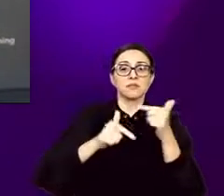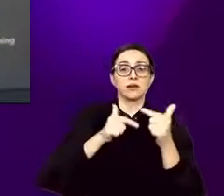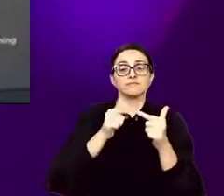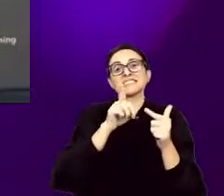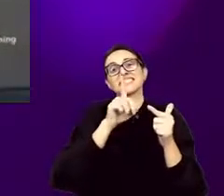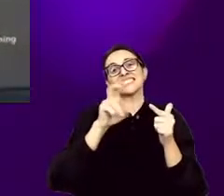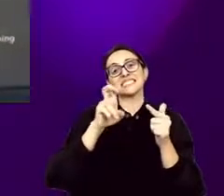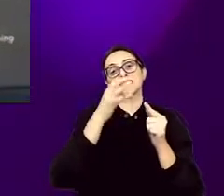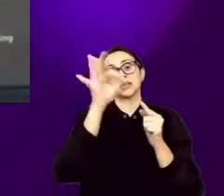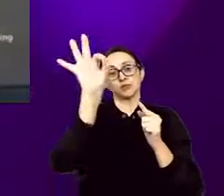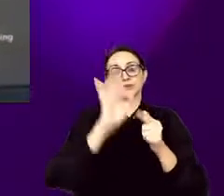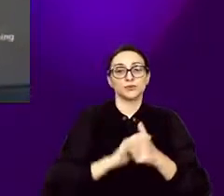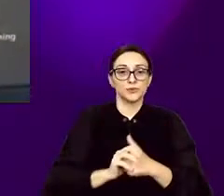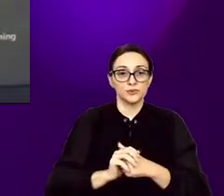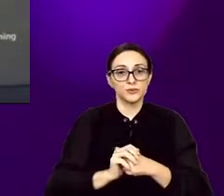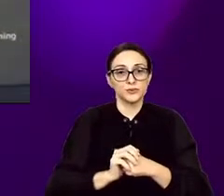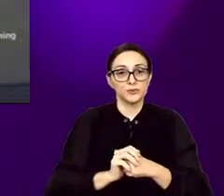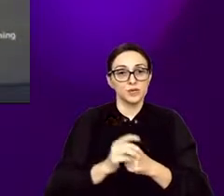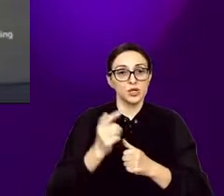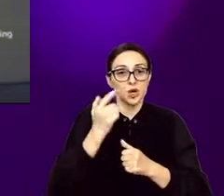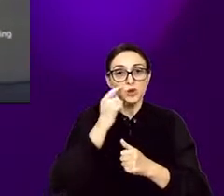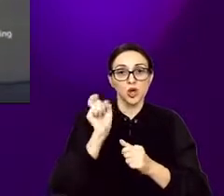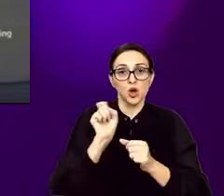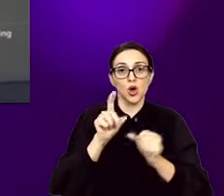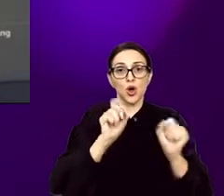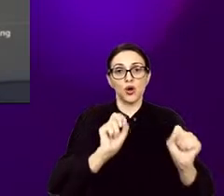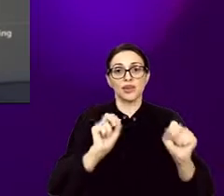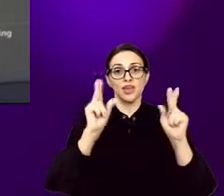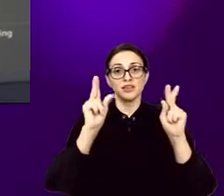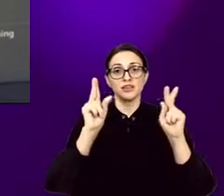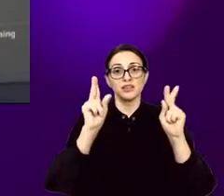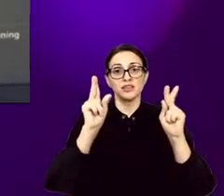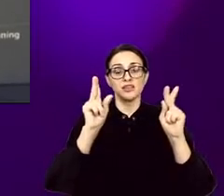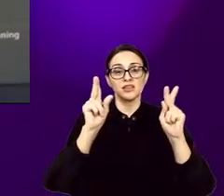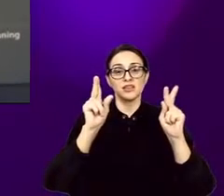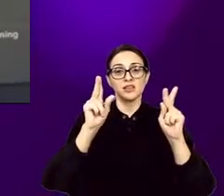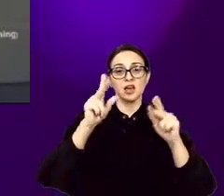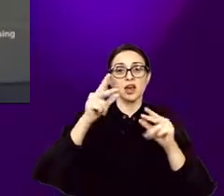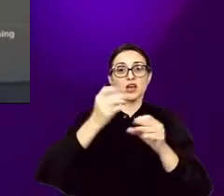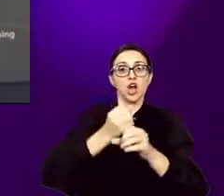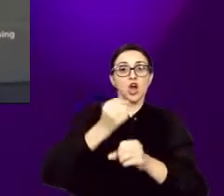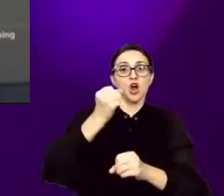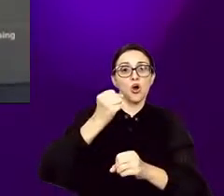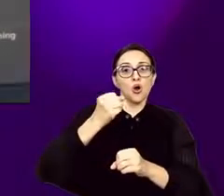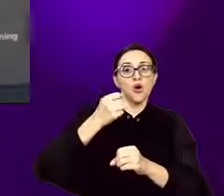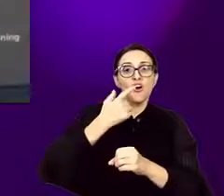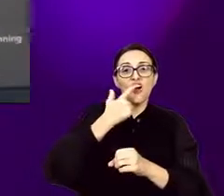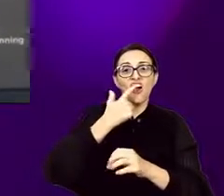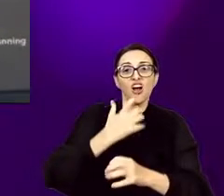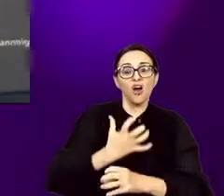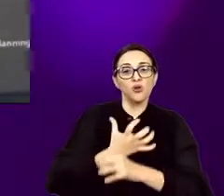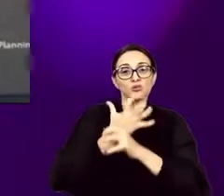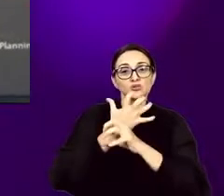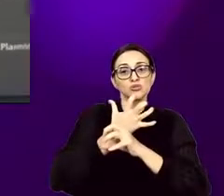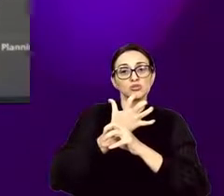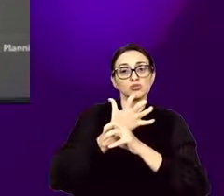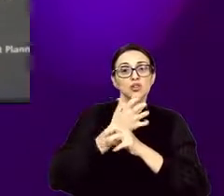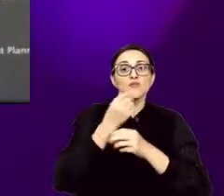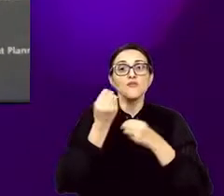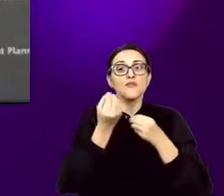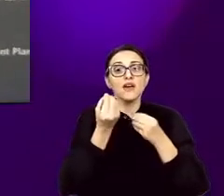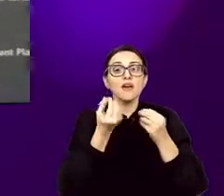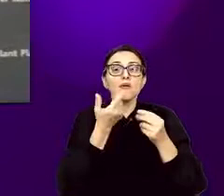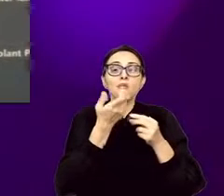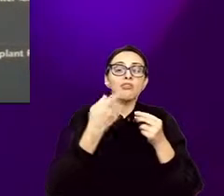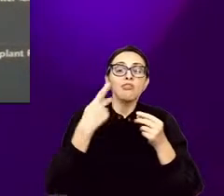de 15 graus. A hora que eu dou um OK, ele vai levar esse fêmur para uma extensão de 15 graus e eu vou entender aonde que ele está,